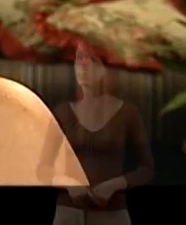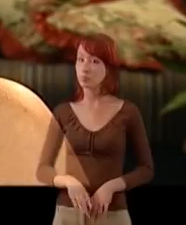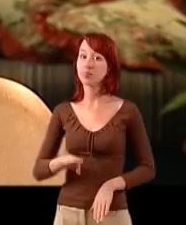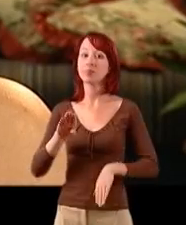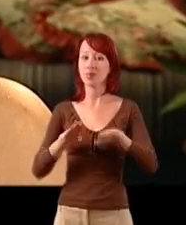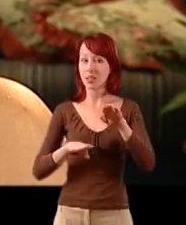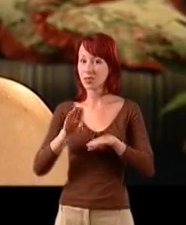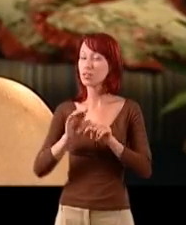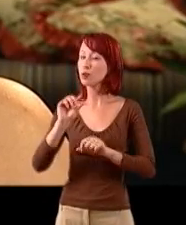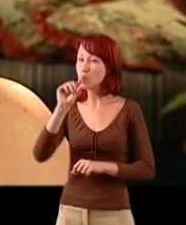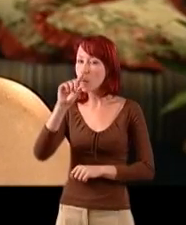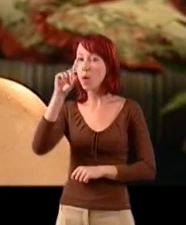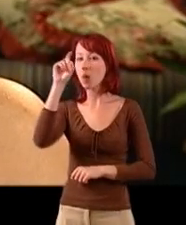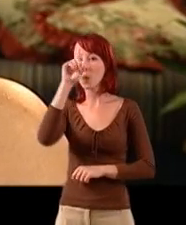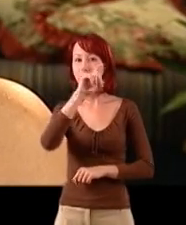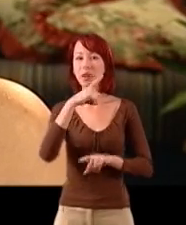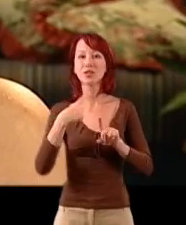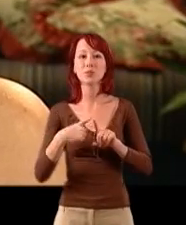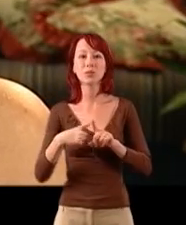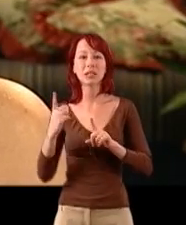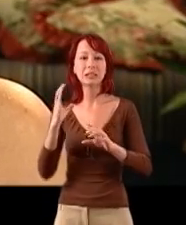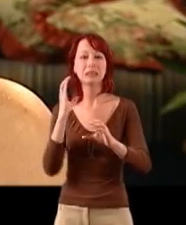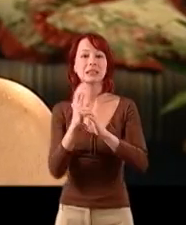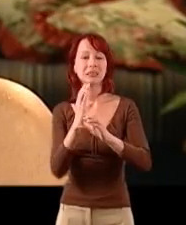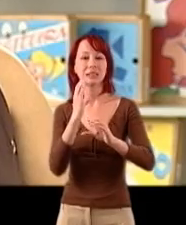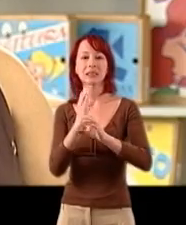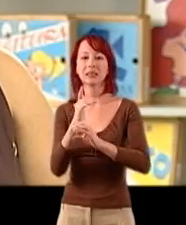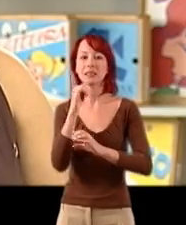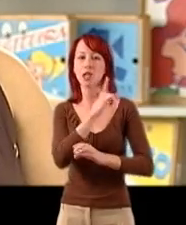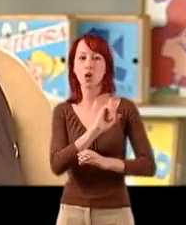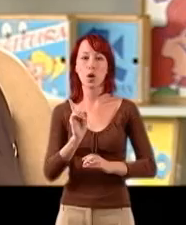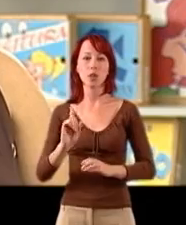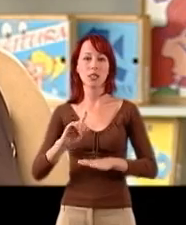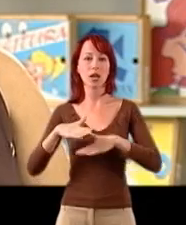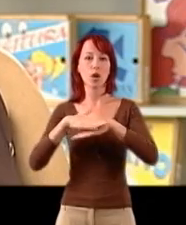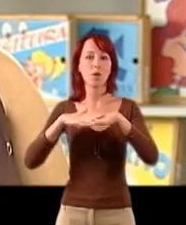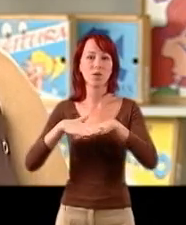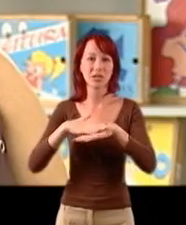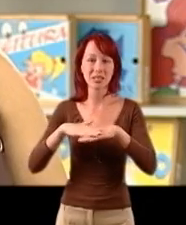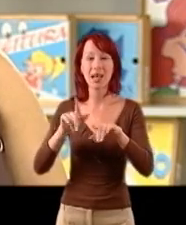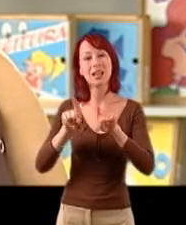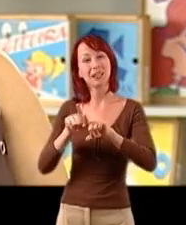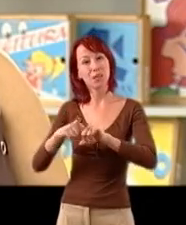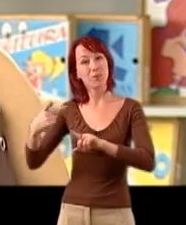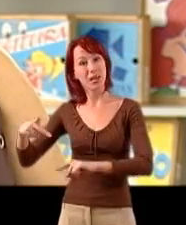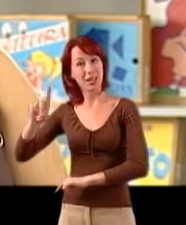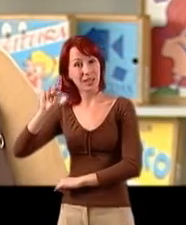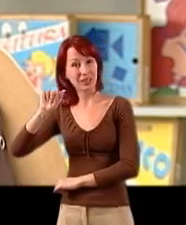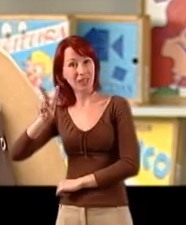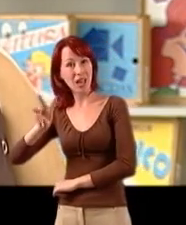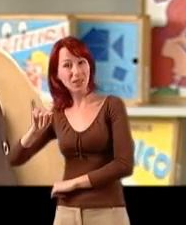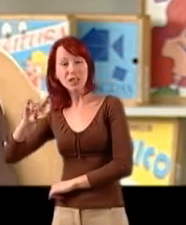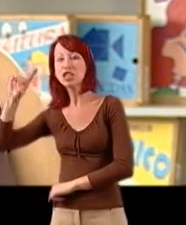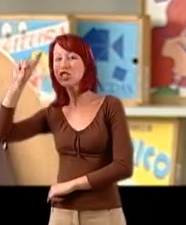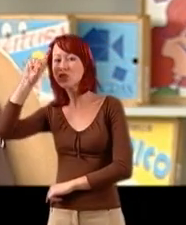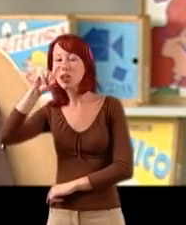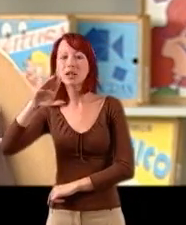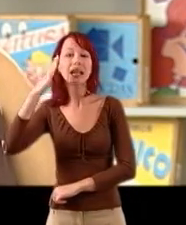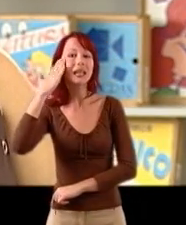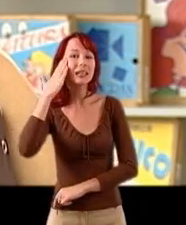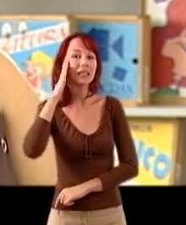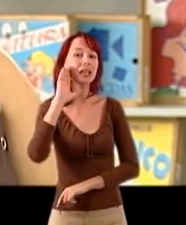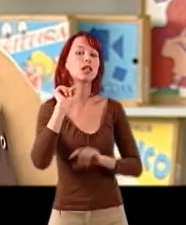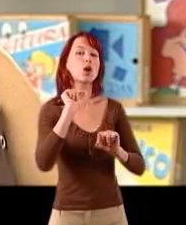Às vezes é um pouco complicado, que eu não entendo muito ele, né? E eu acho que a dificuldade dele é de compreender o tempo inteiro que está